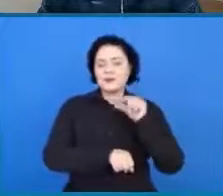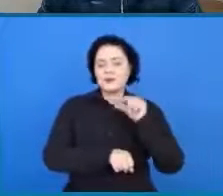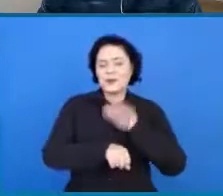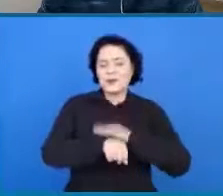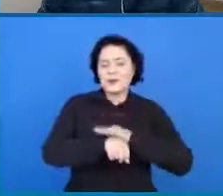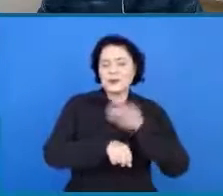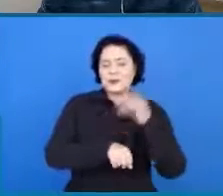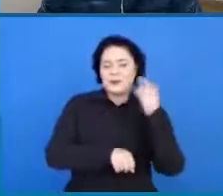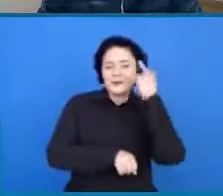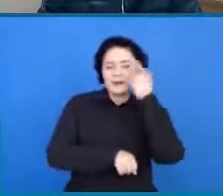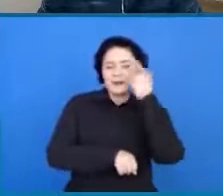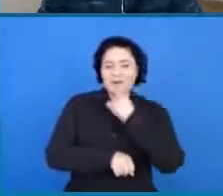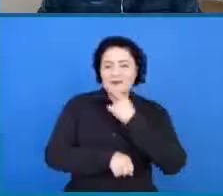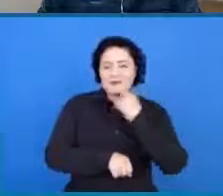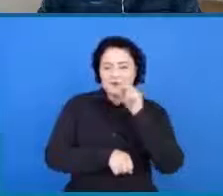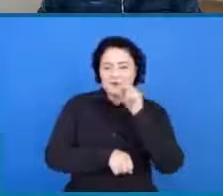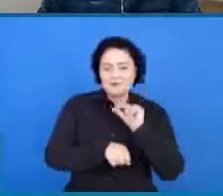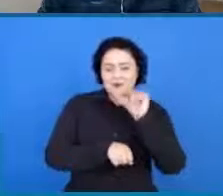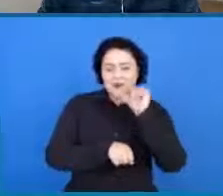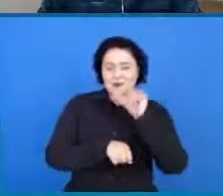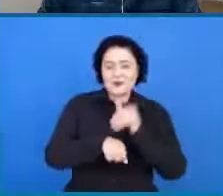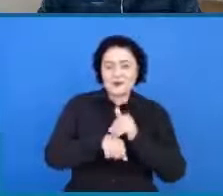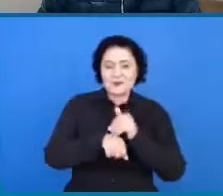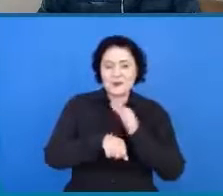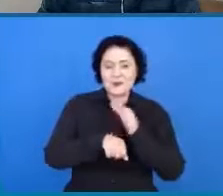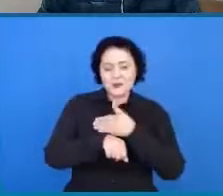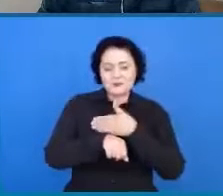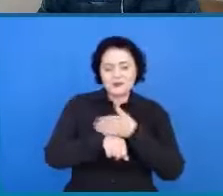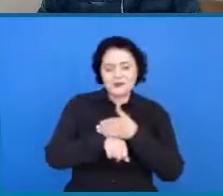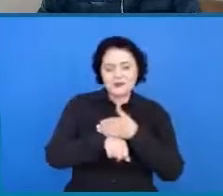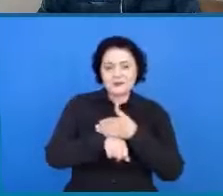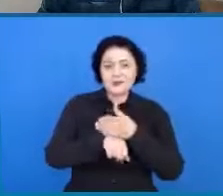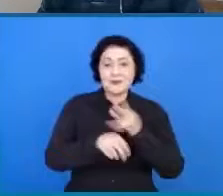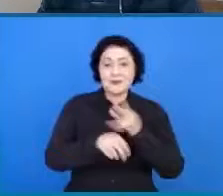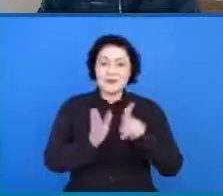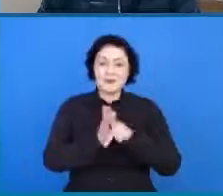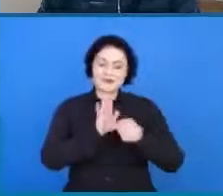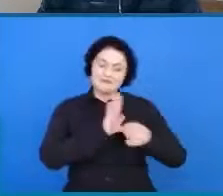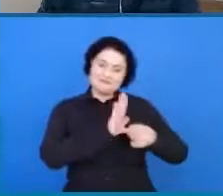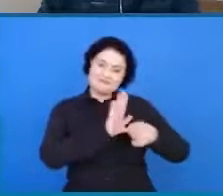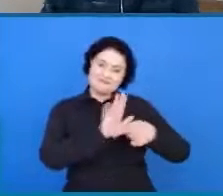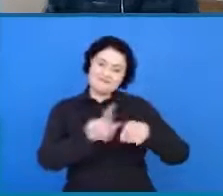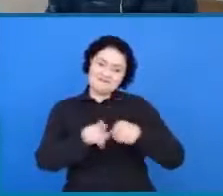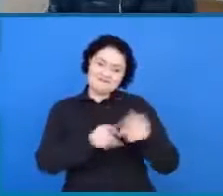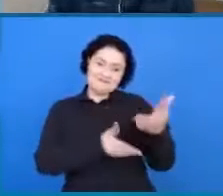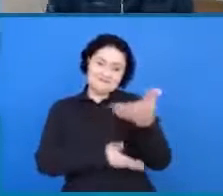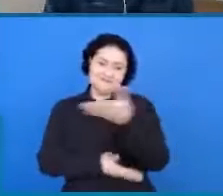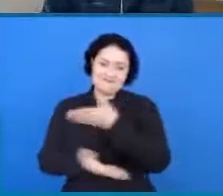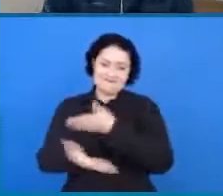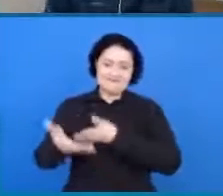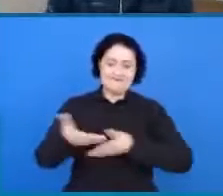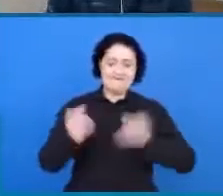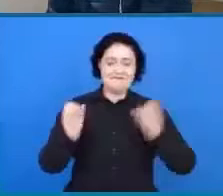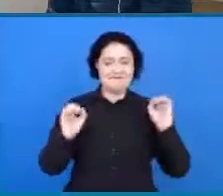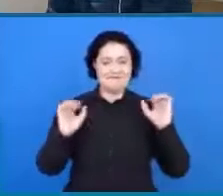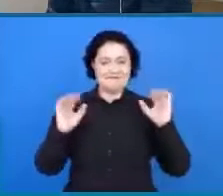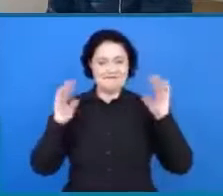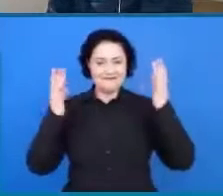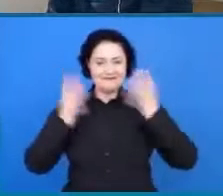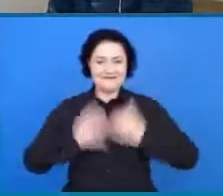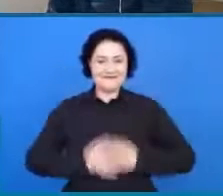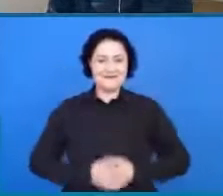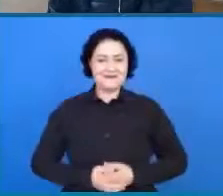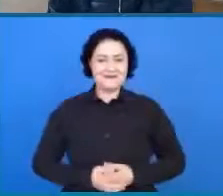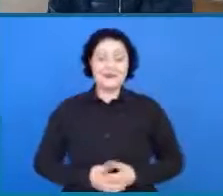mais de uma hora frente aos companheiros envolvidos nessa comemoração